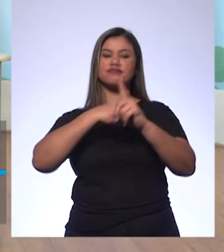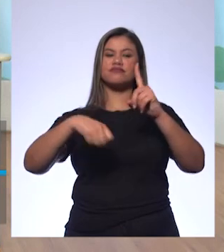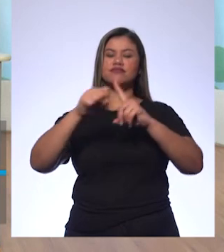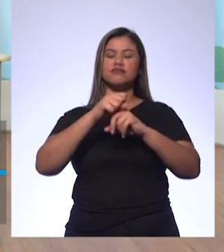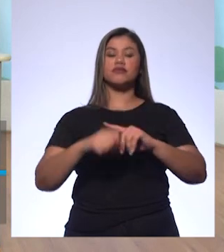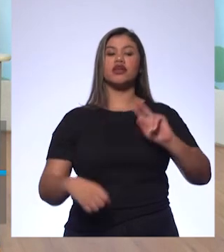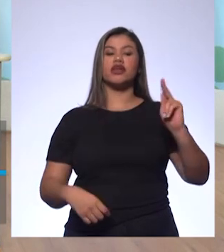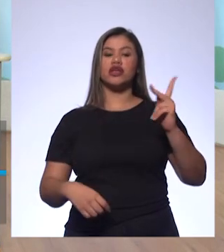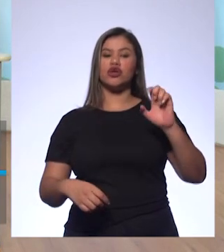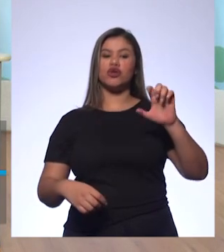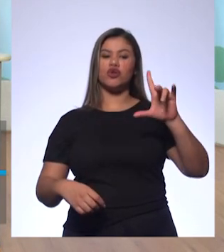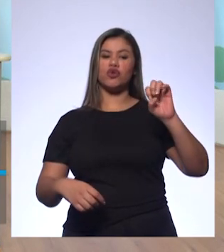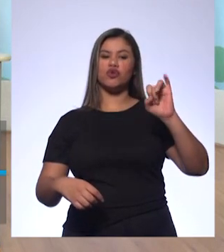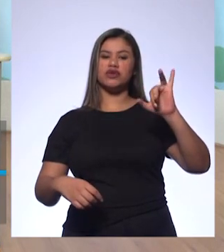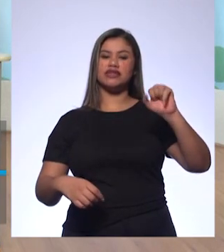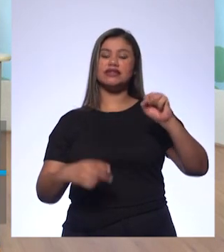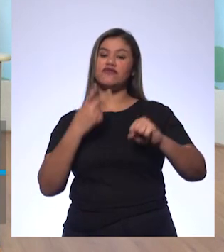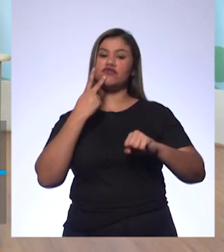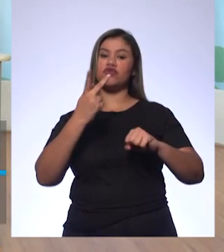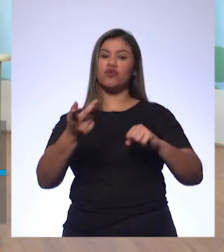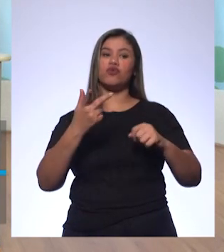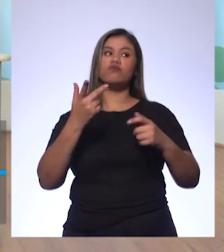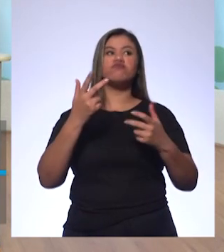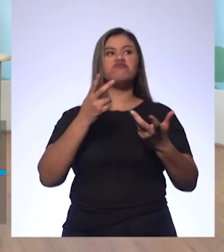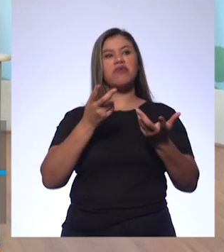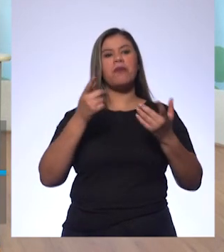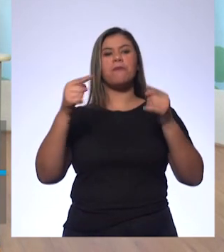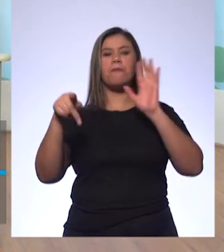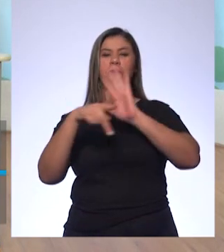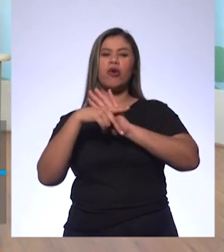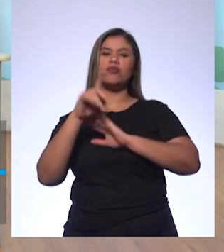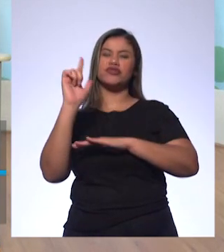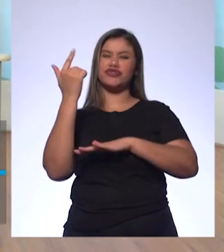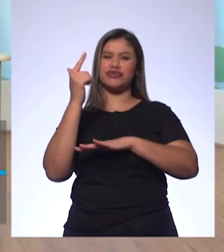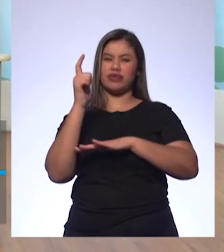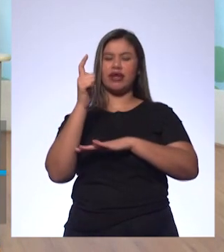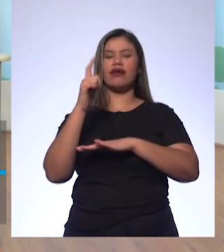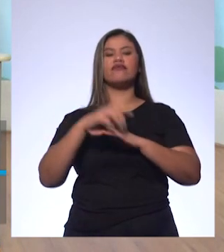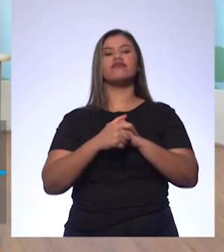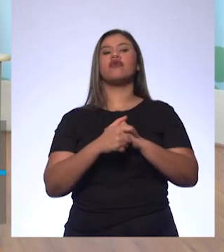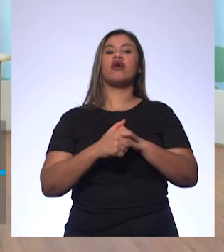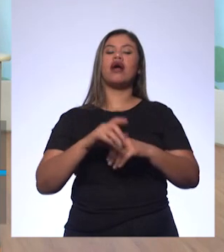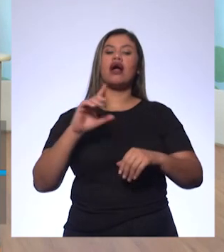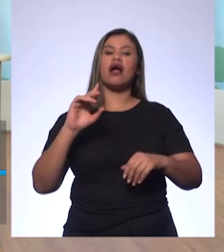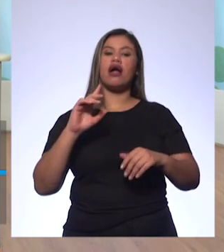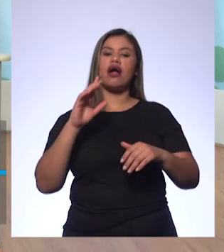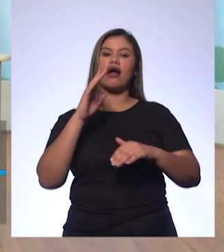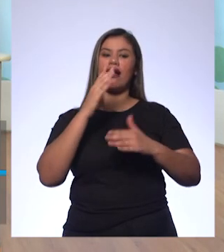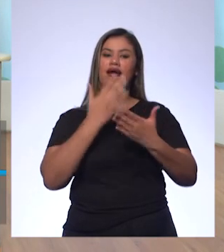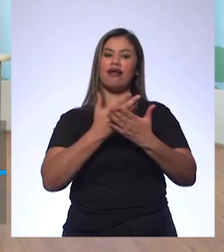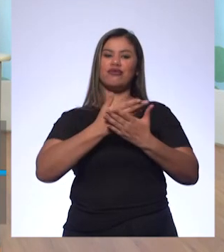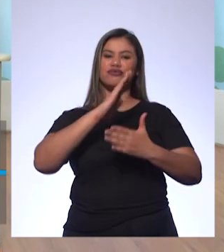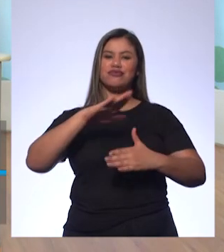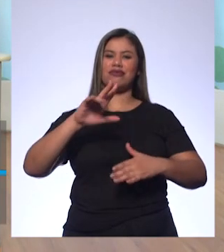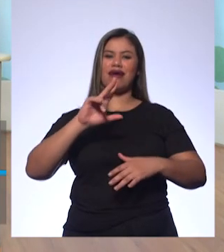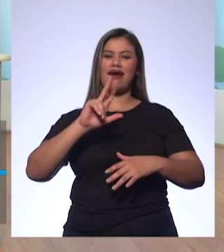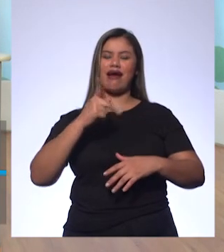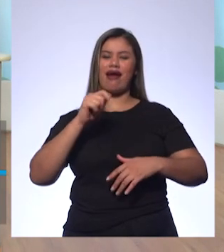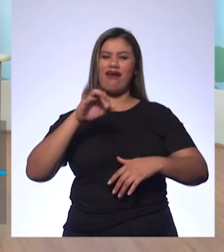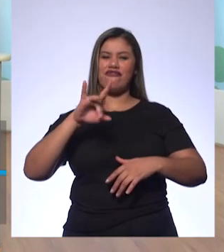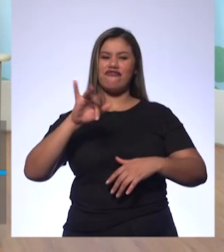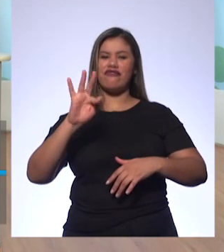Flávia colocou que é uma variação geográfica. O aluno Heifer colocou linguagem regional.